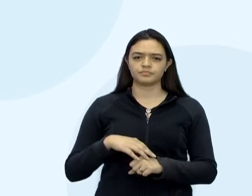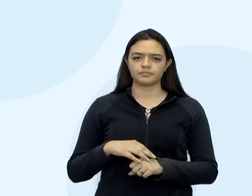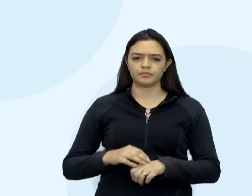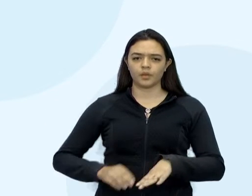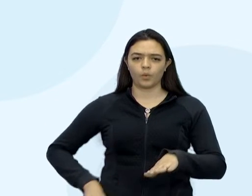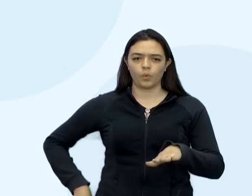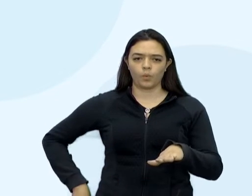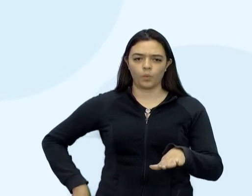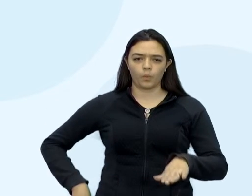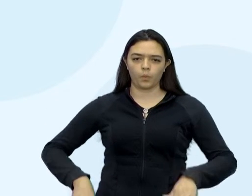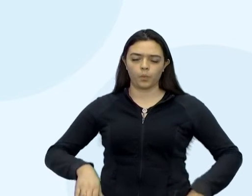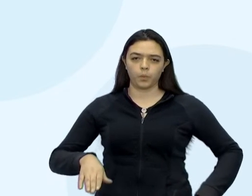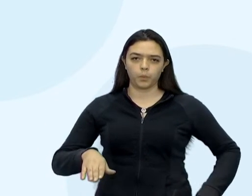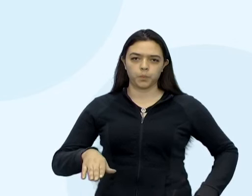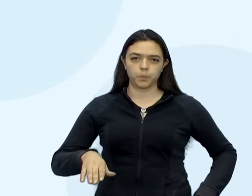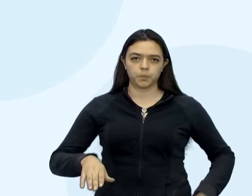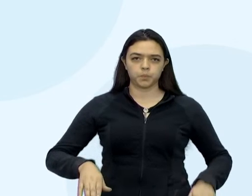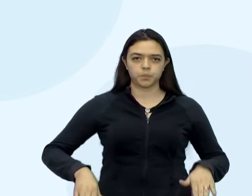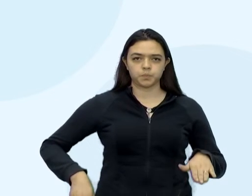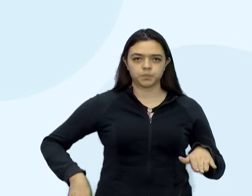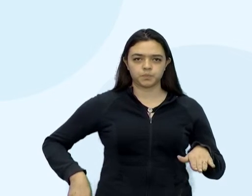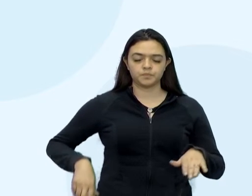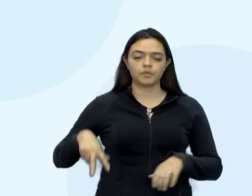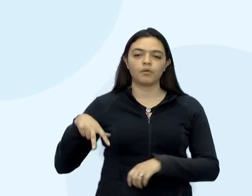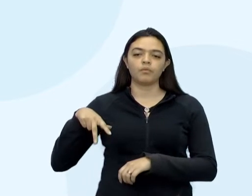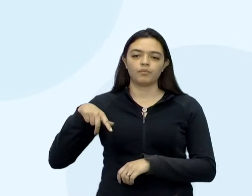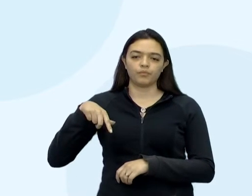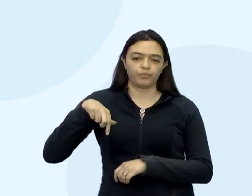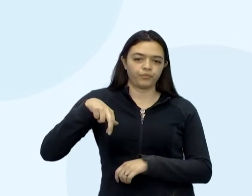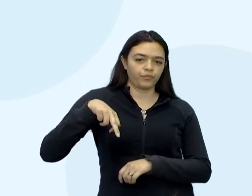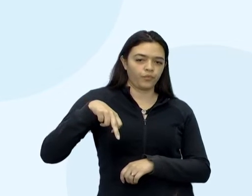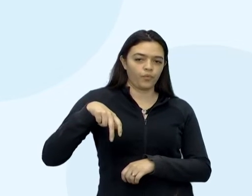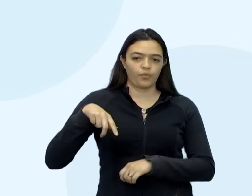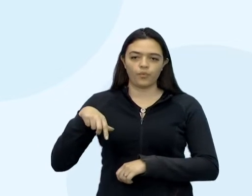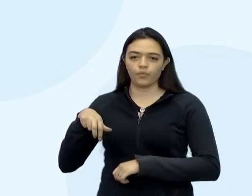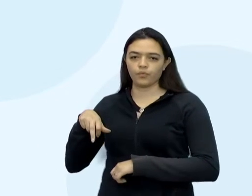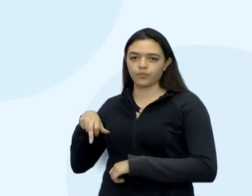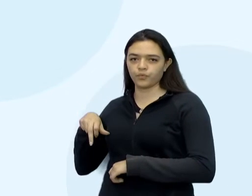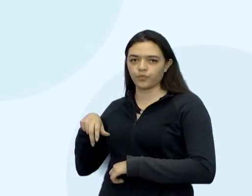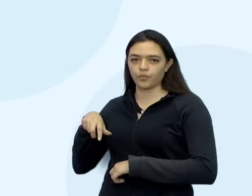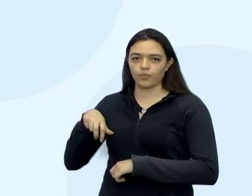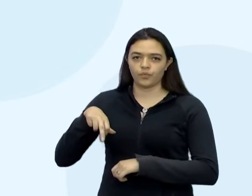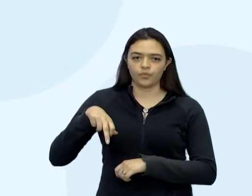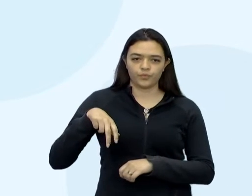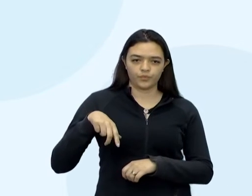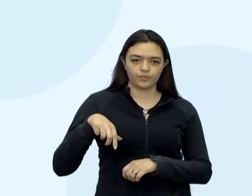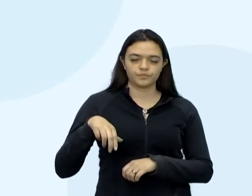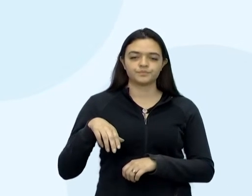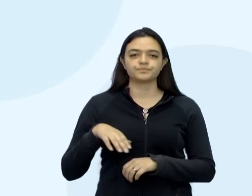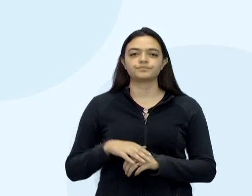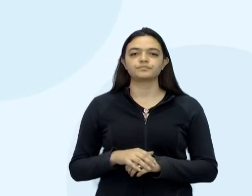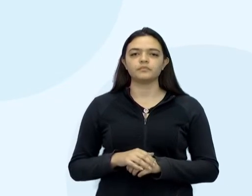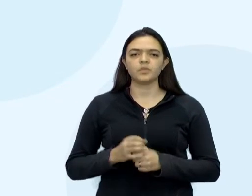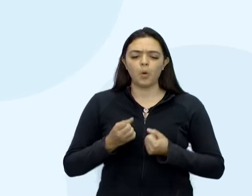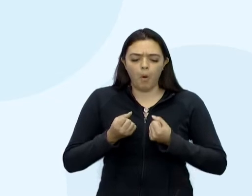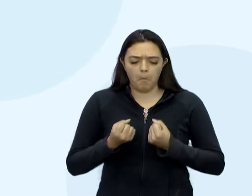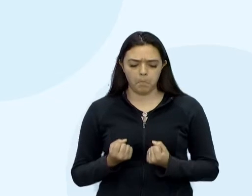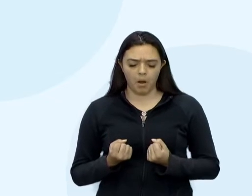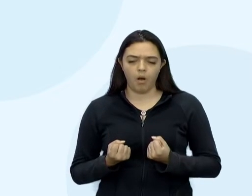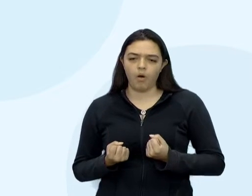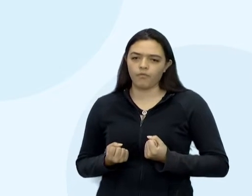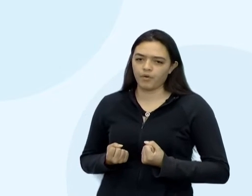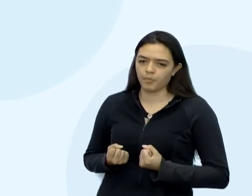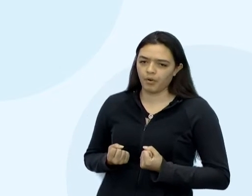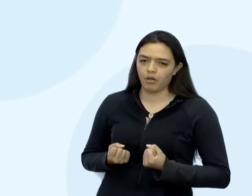ó, num movimento que vai ali, ó, jogando, compensando, né, o peso do seu corpo.